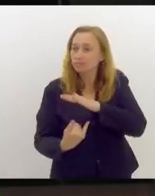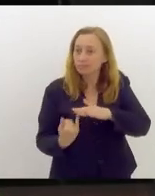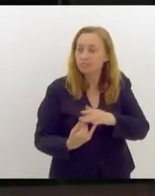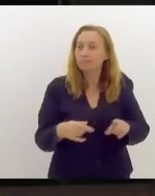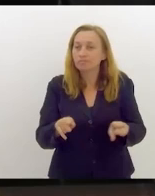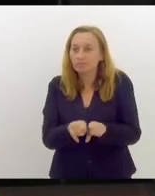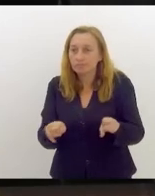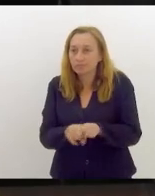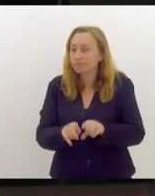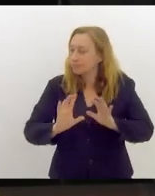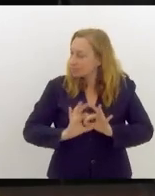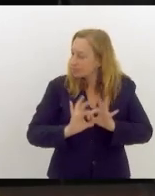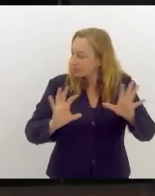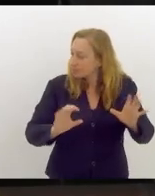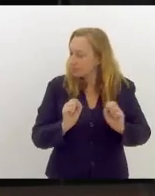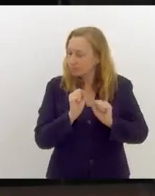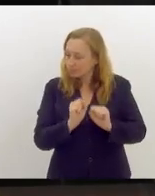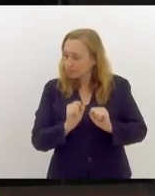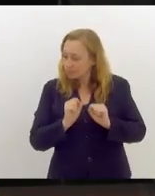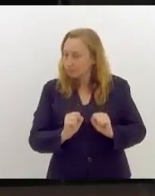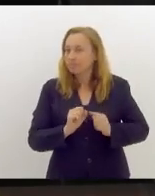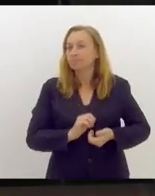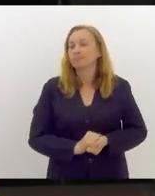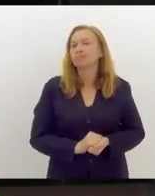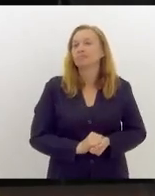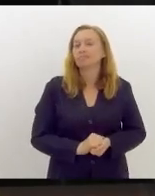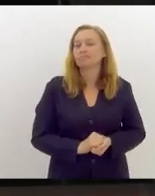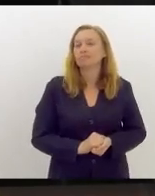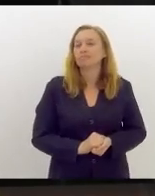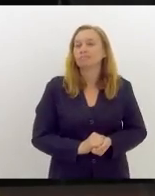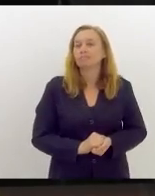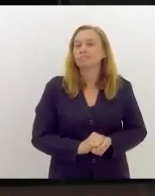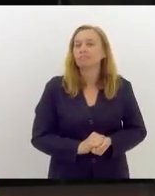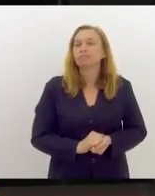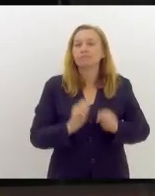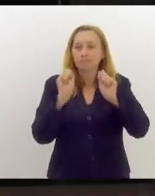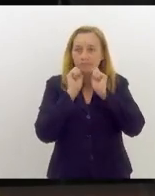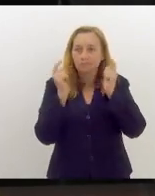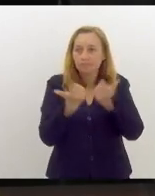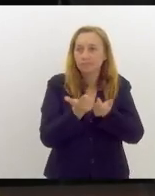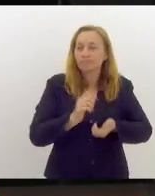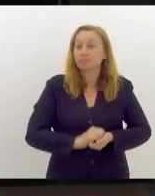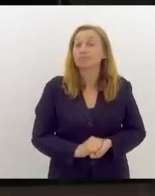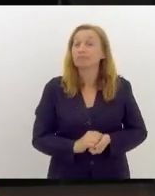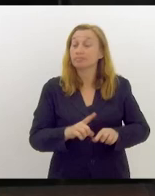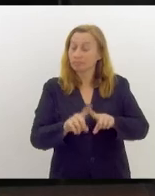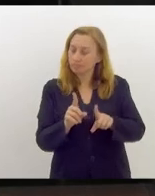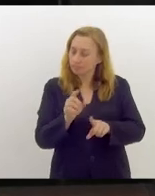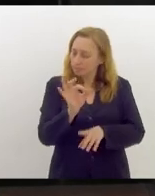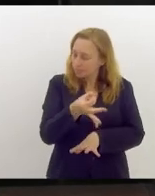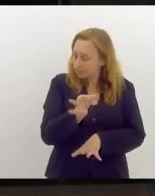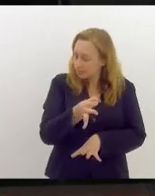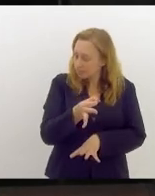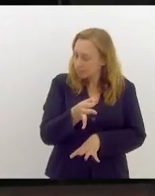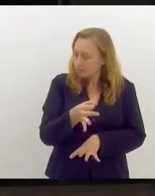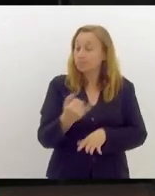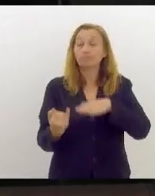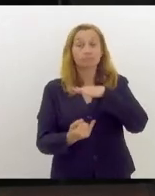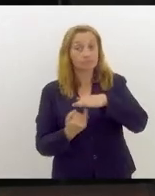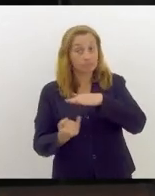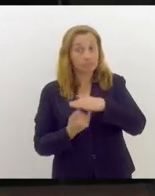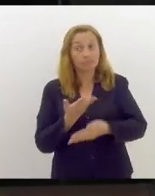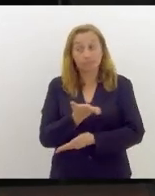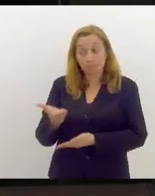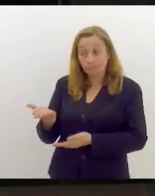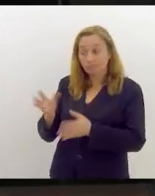tem autonomia de poder diante da Assembleia Legislativa Mas é claro essas instituições